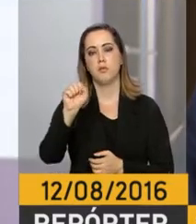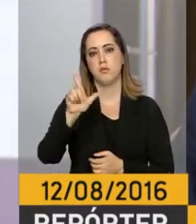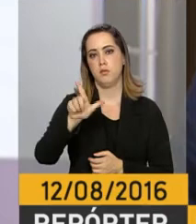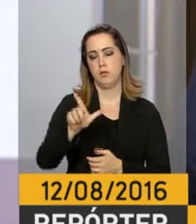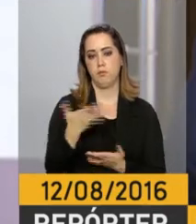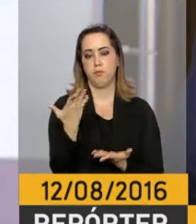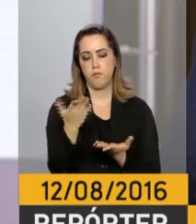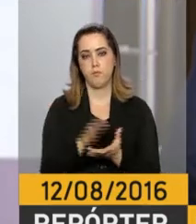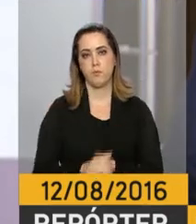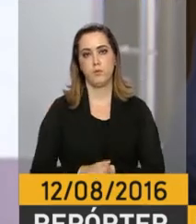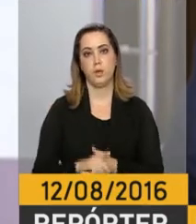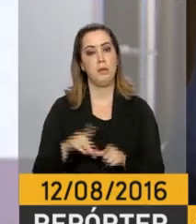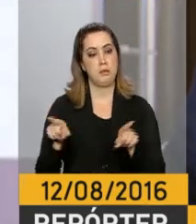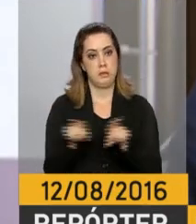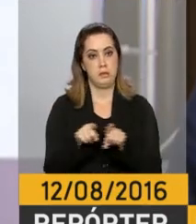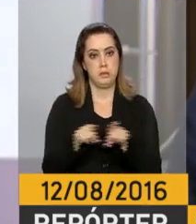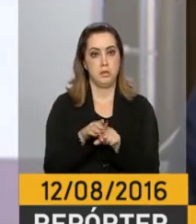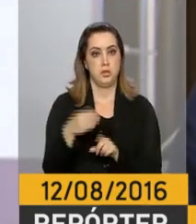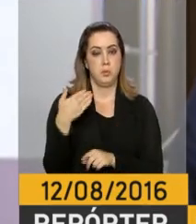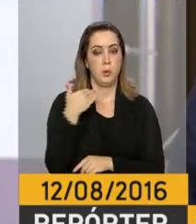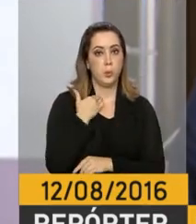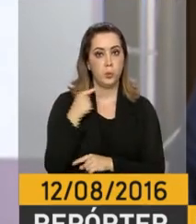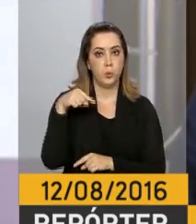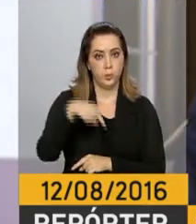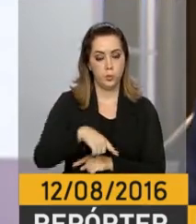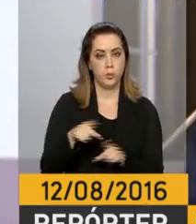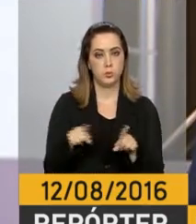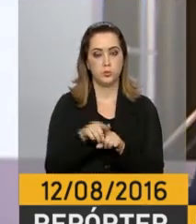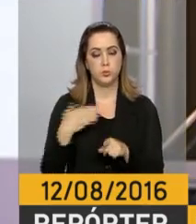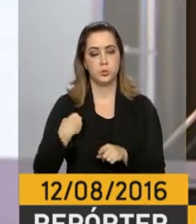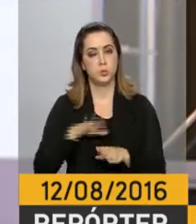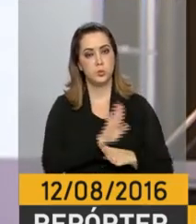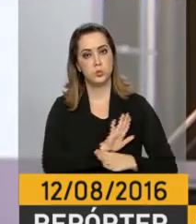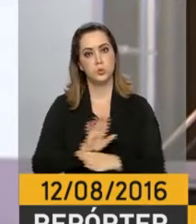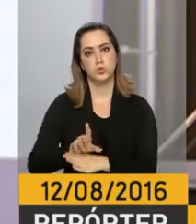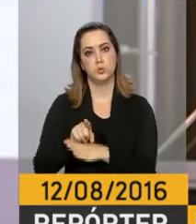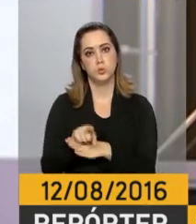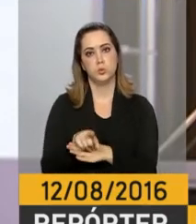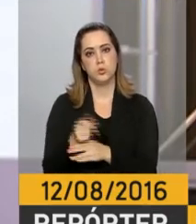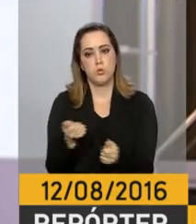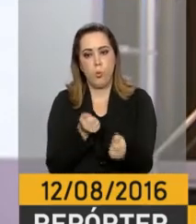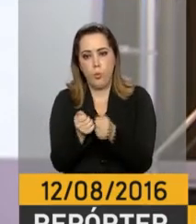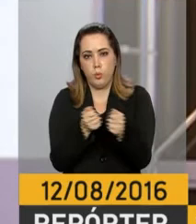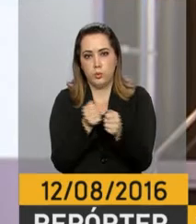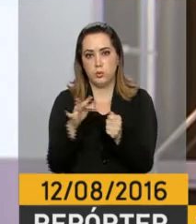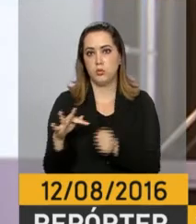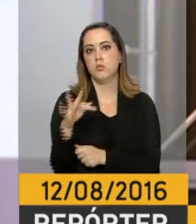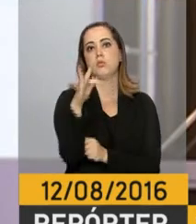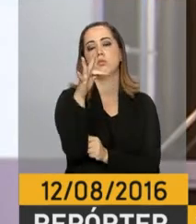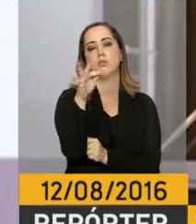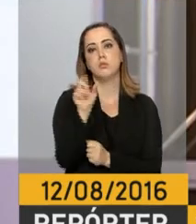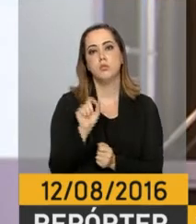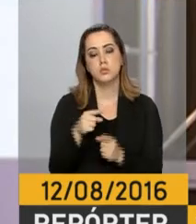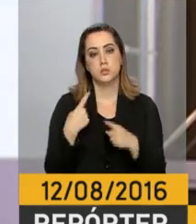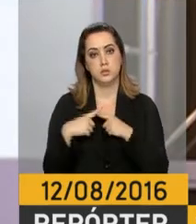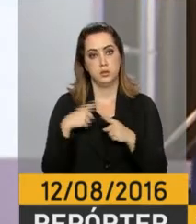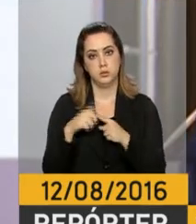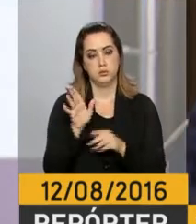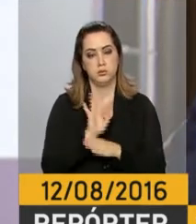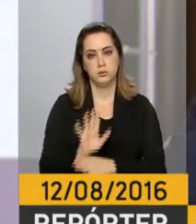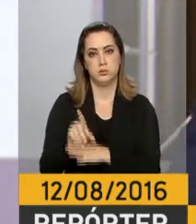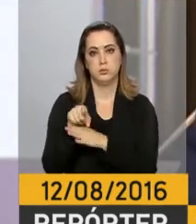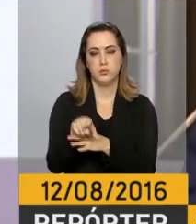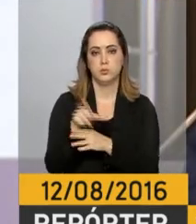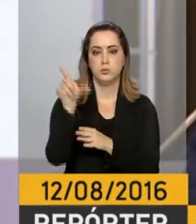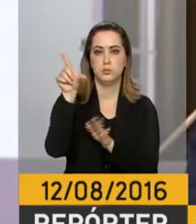Do lado do Banco Central, contribuiremos pela via do controle da inflação, que ajudará